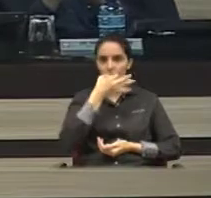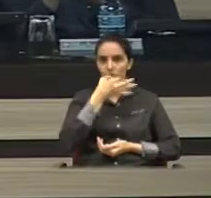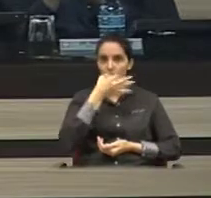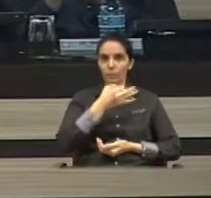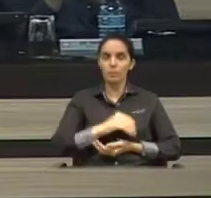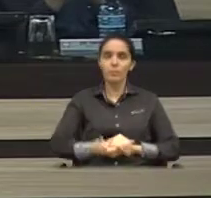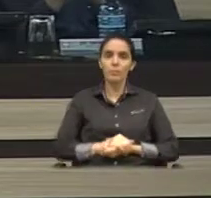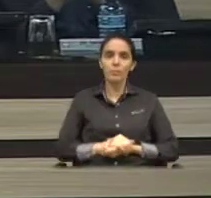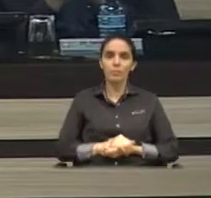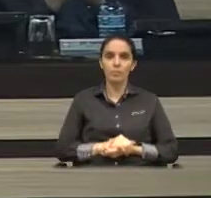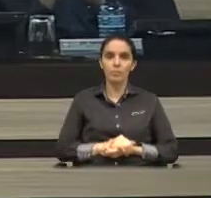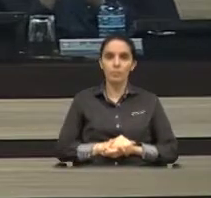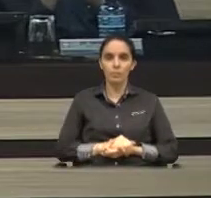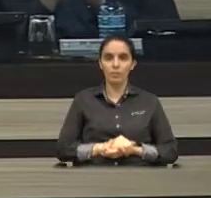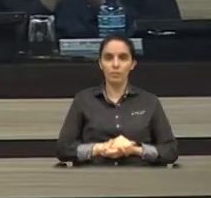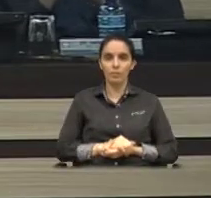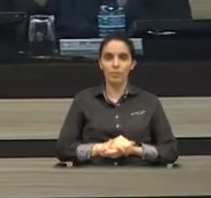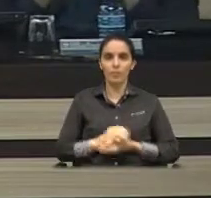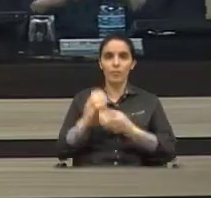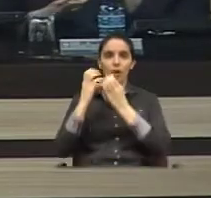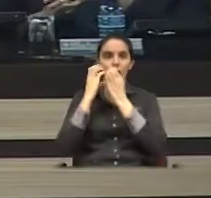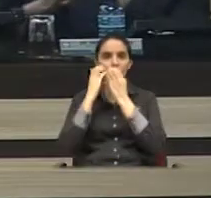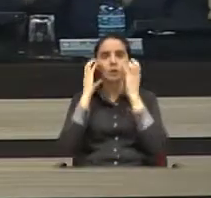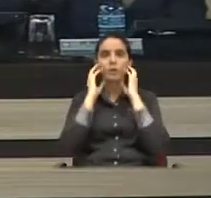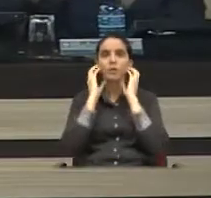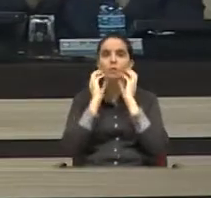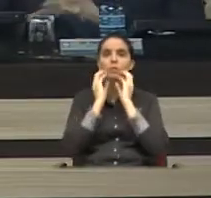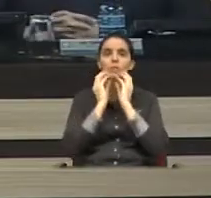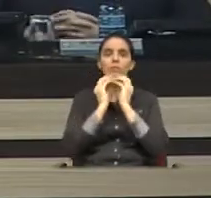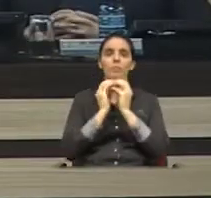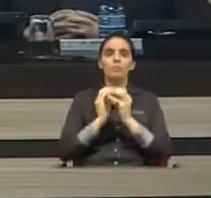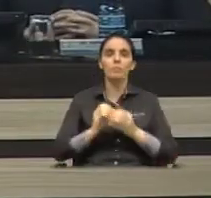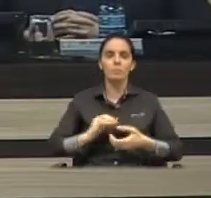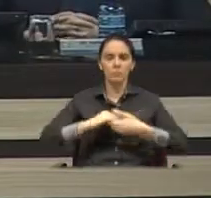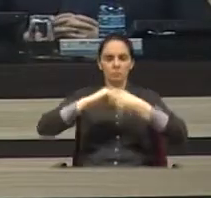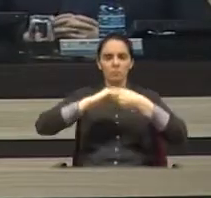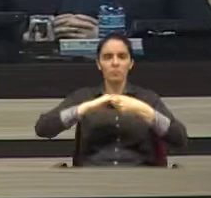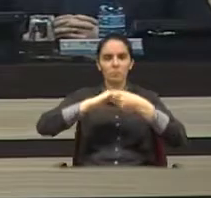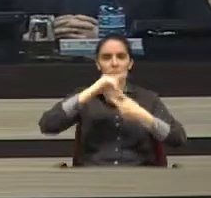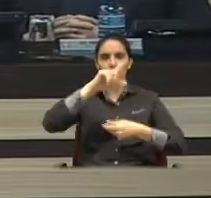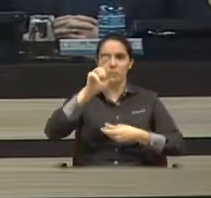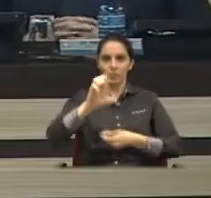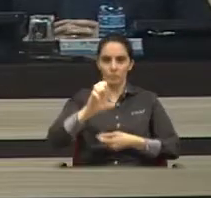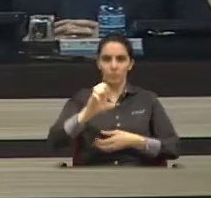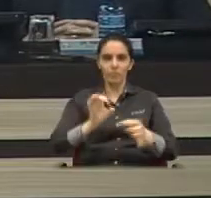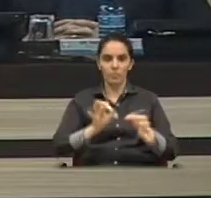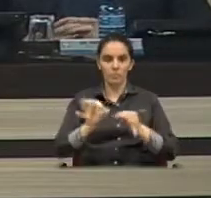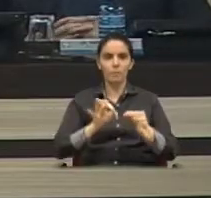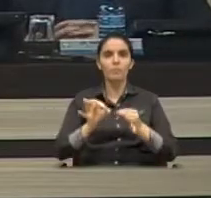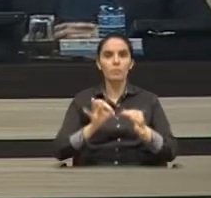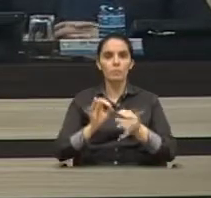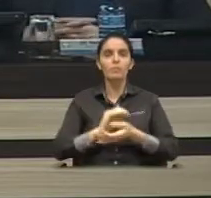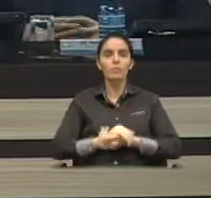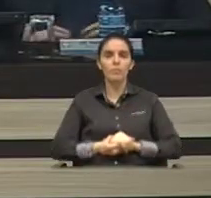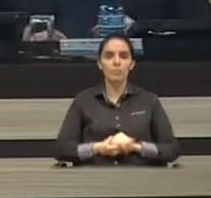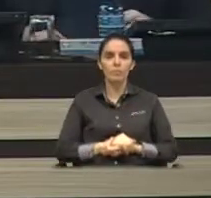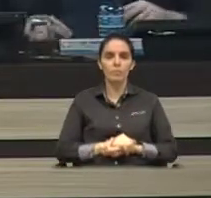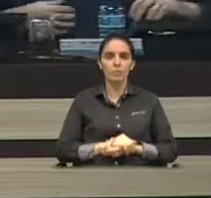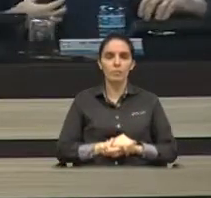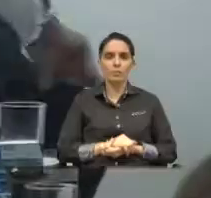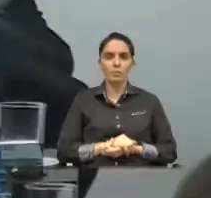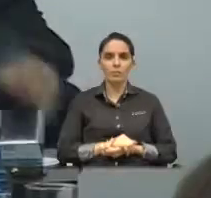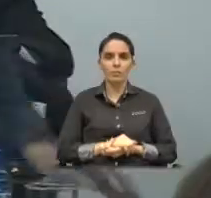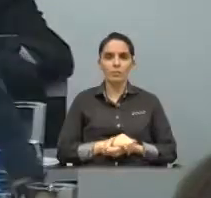palavra o vereador Mir do Lanche. Parabenizar o Zé por esse projeto, sendo que